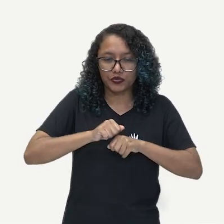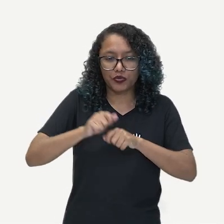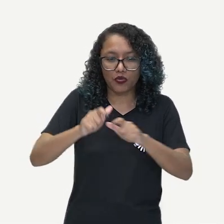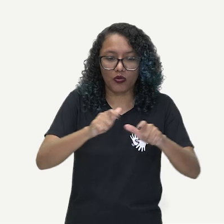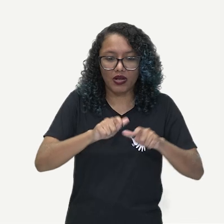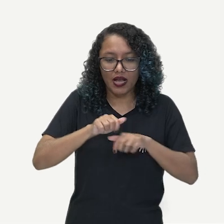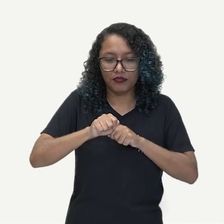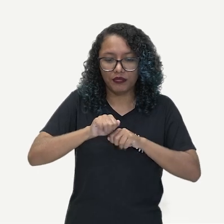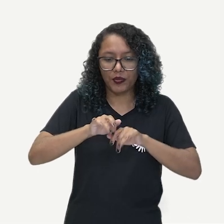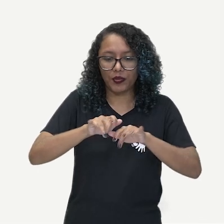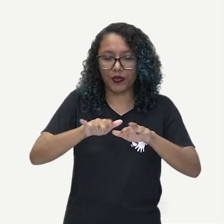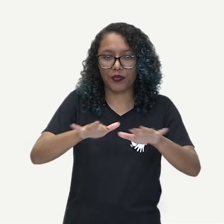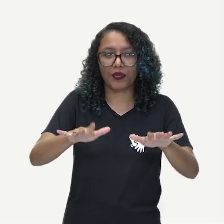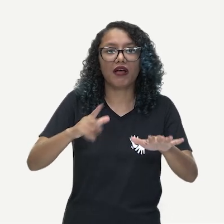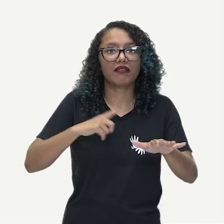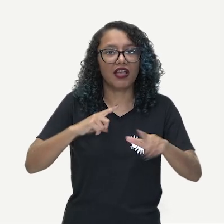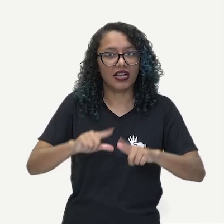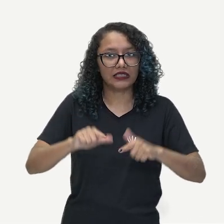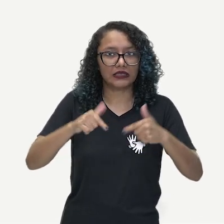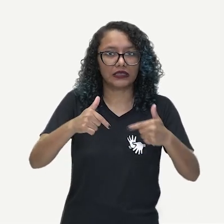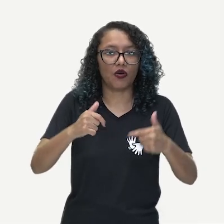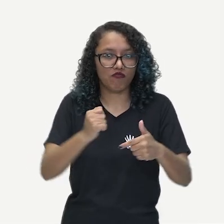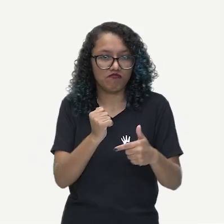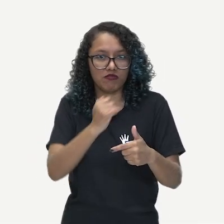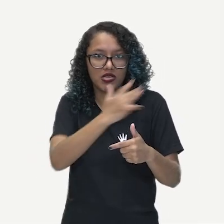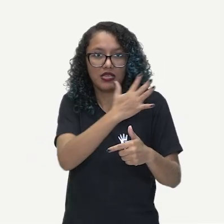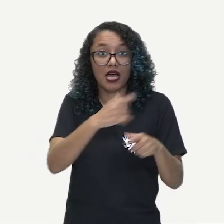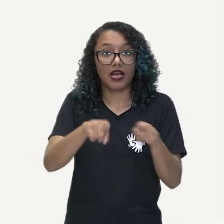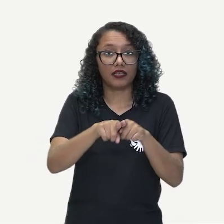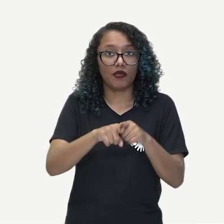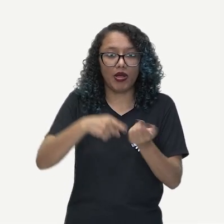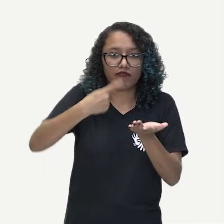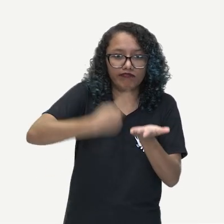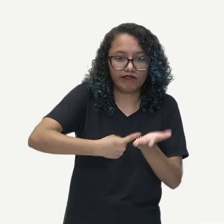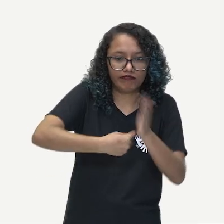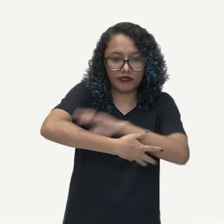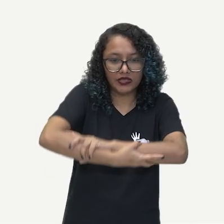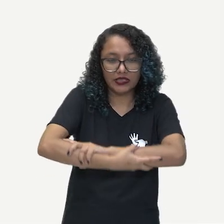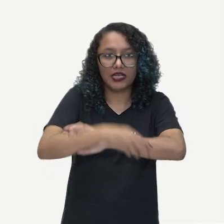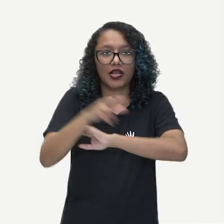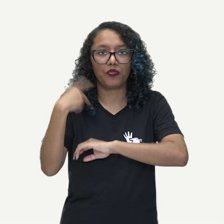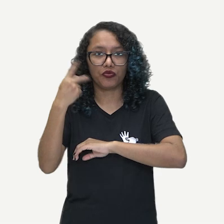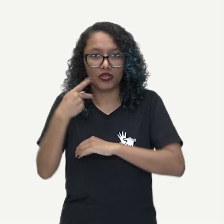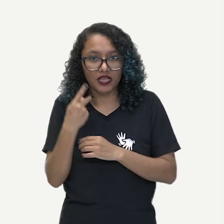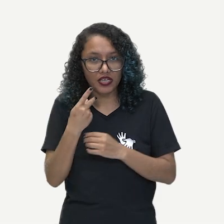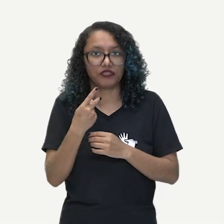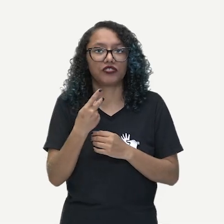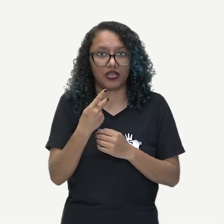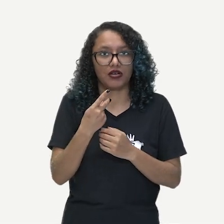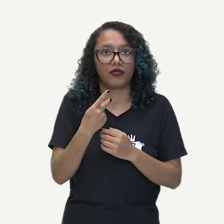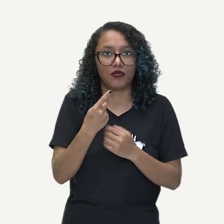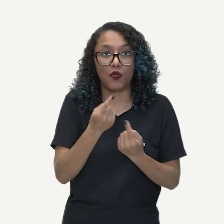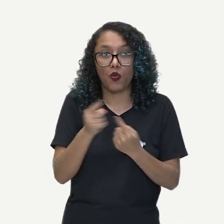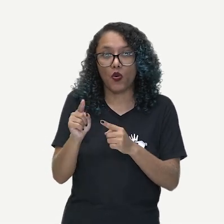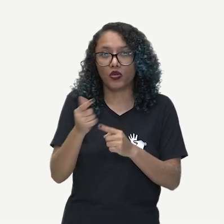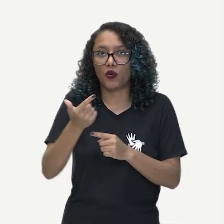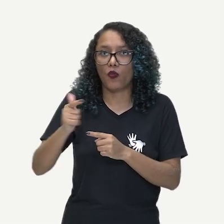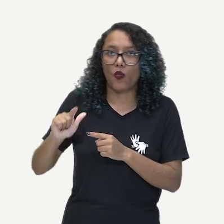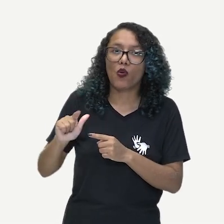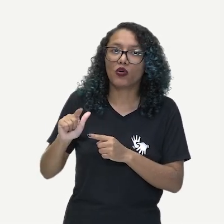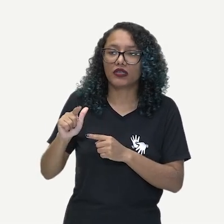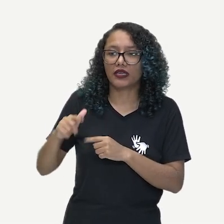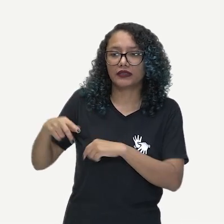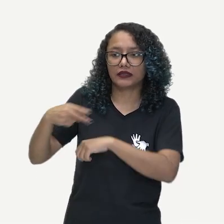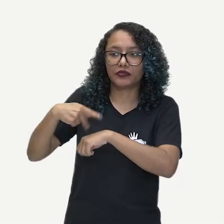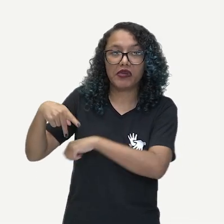ações militares ou acordos políticos sobre outras nações. Então, essa foi a